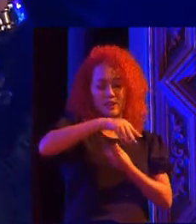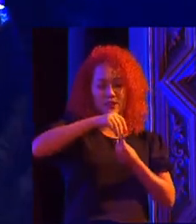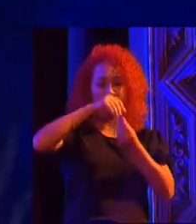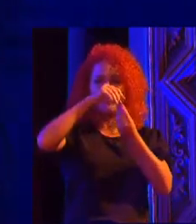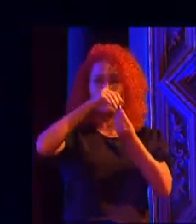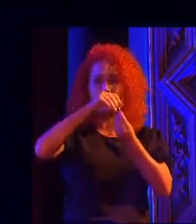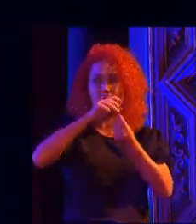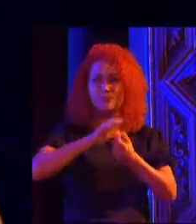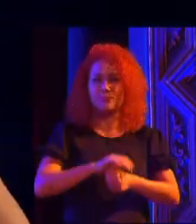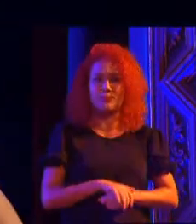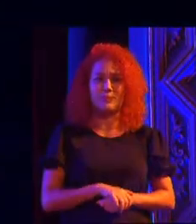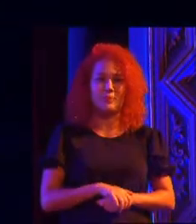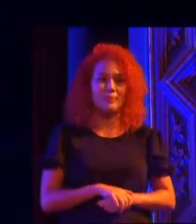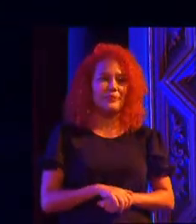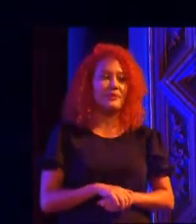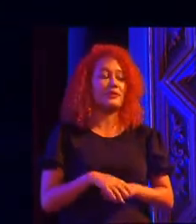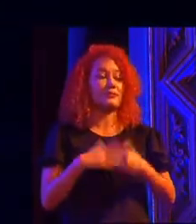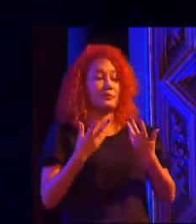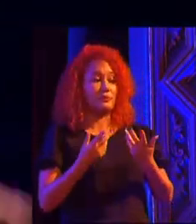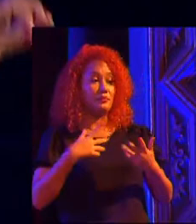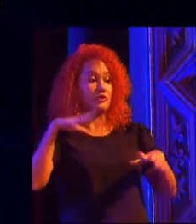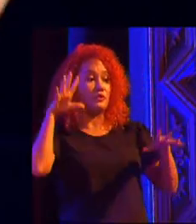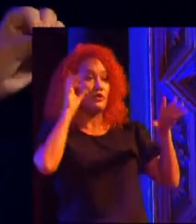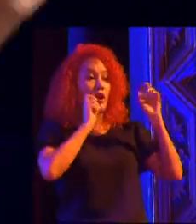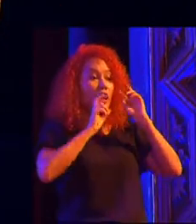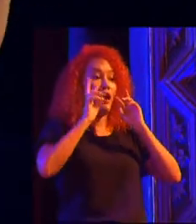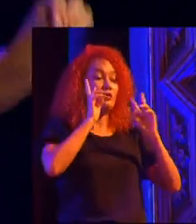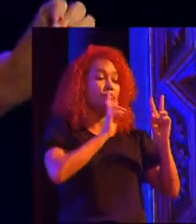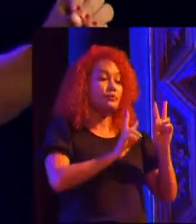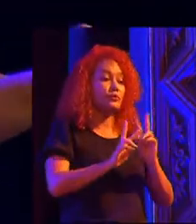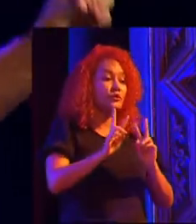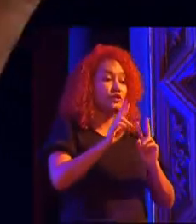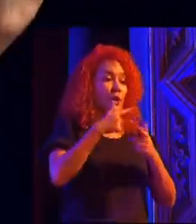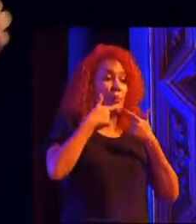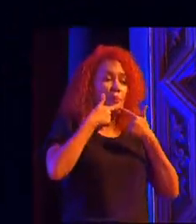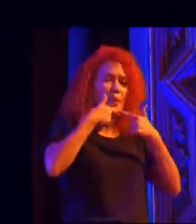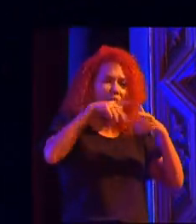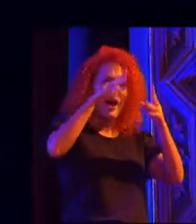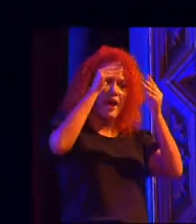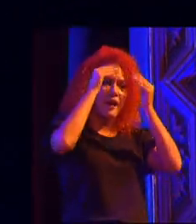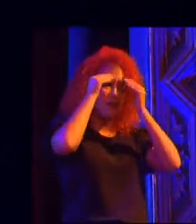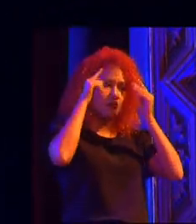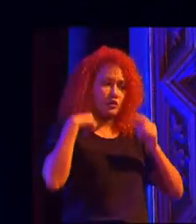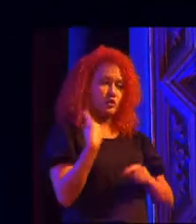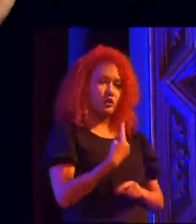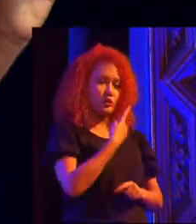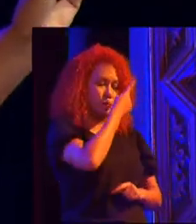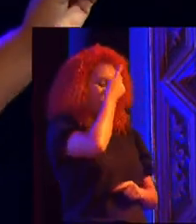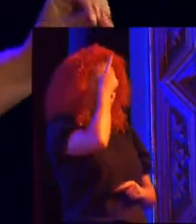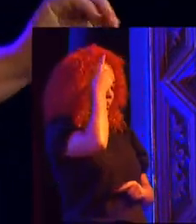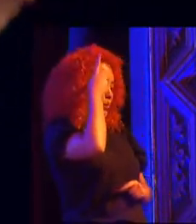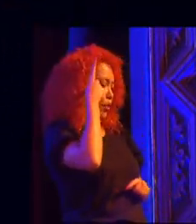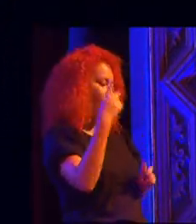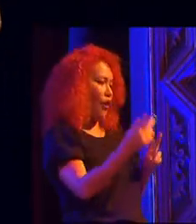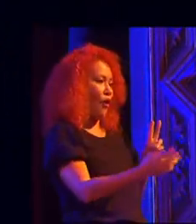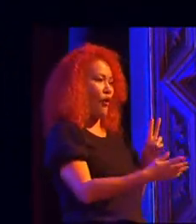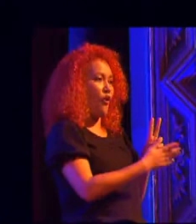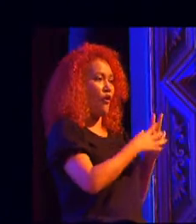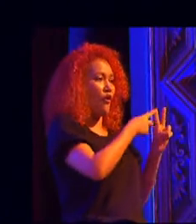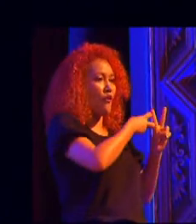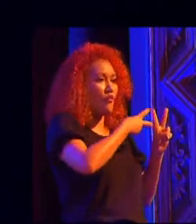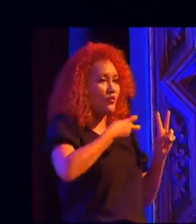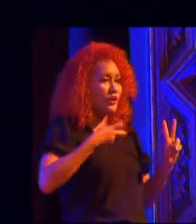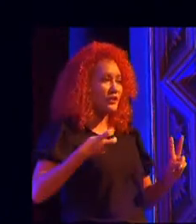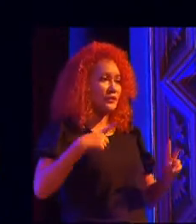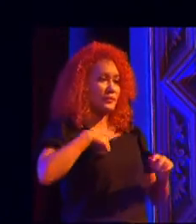linda? Sim, isso mesmo. O audiovisual é uma linguagem onde nós, povos originários, aprendemos a usar para contar as